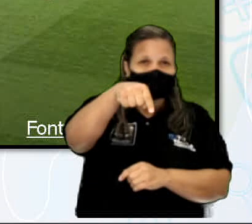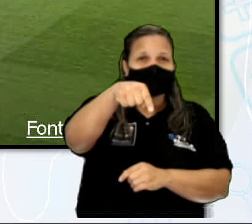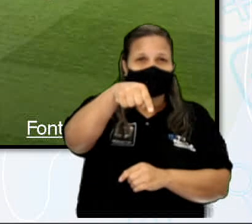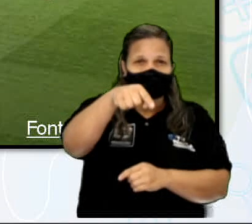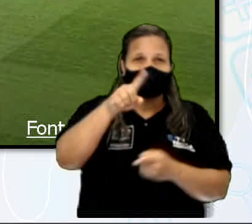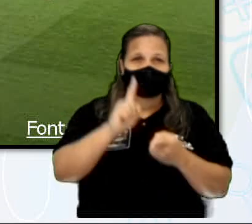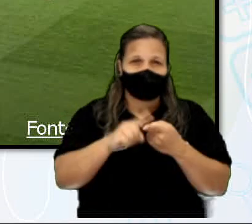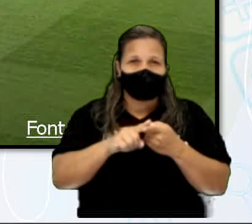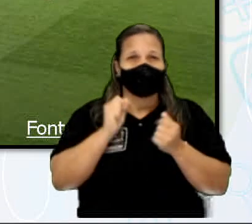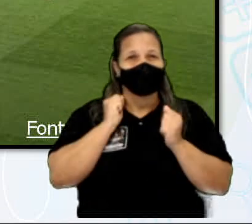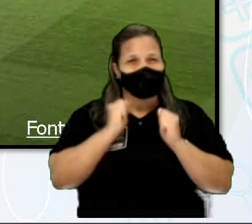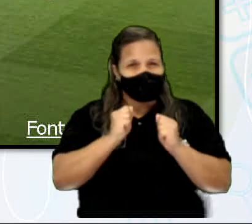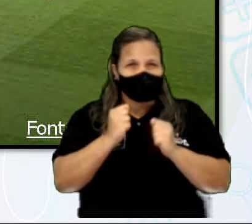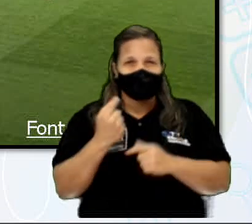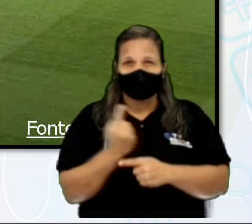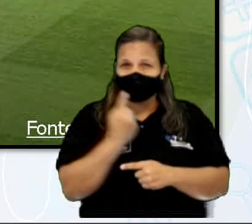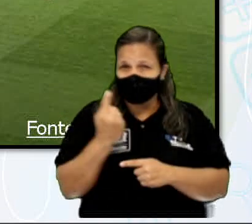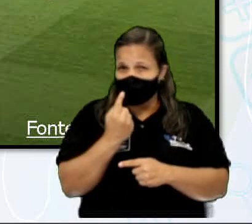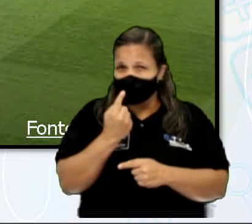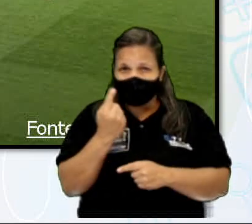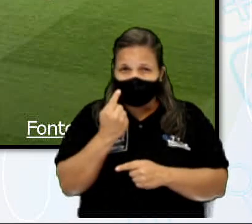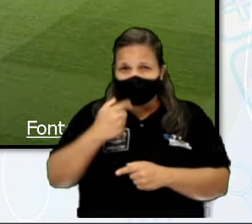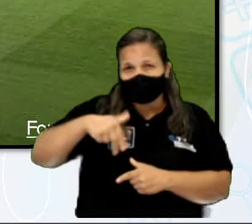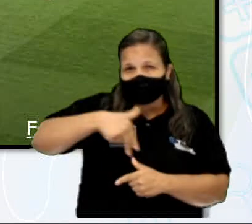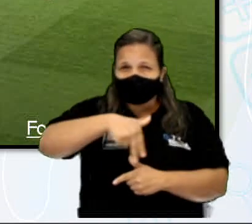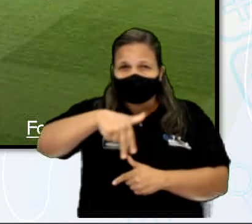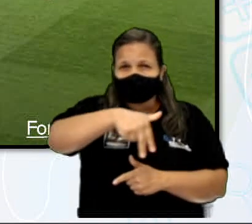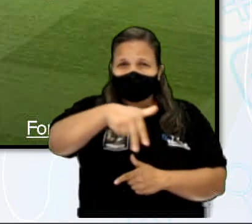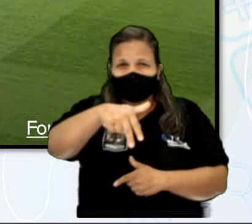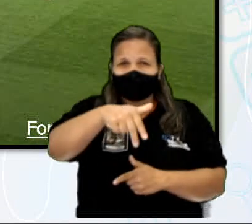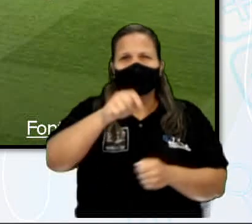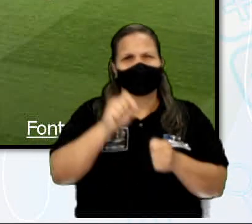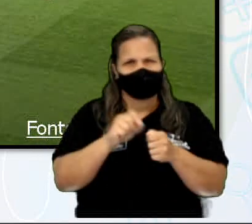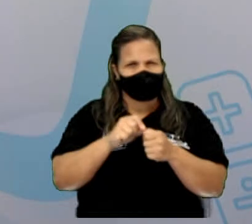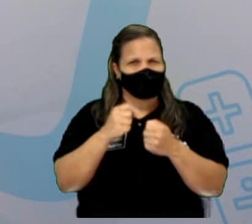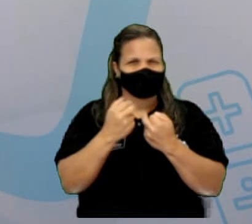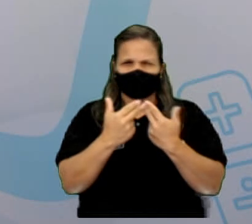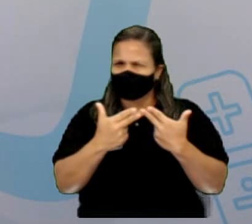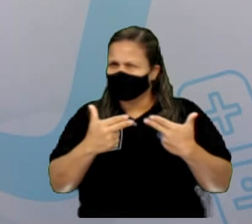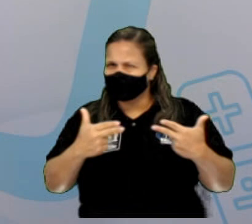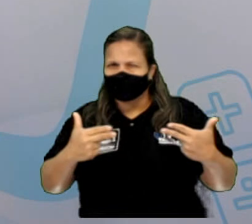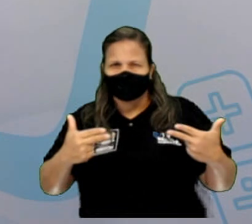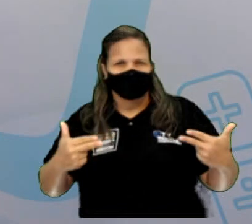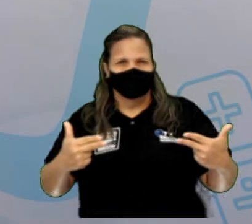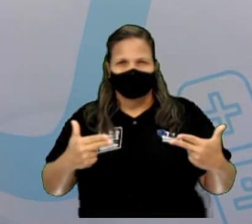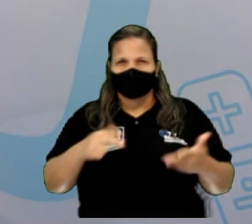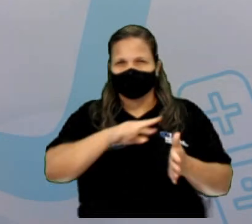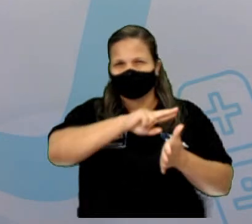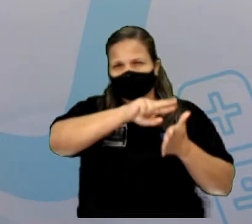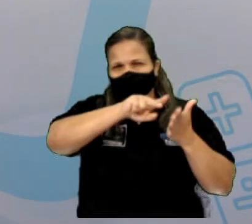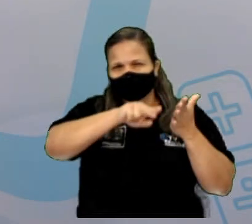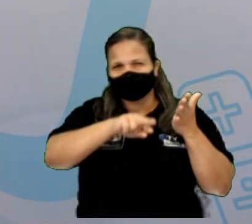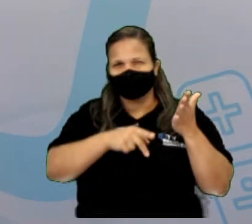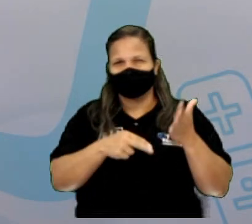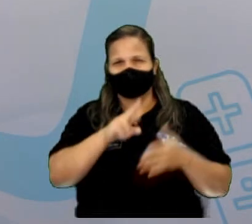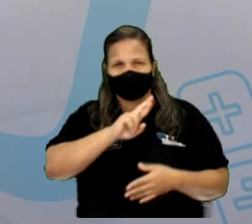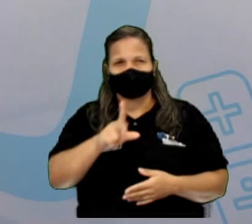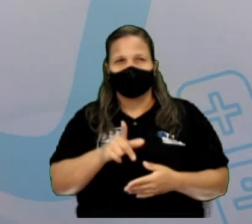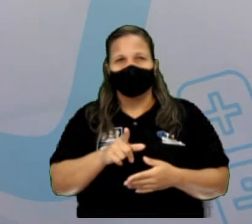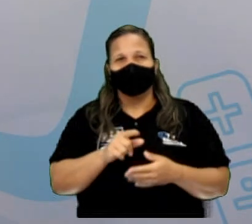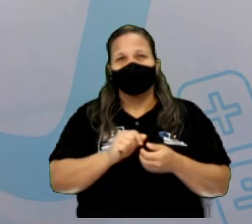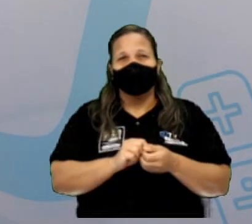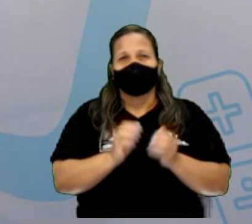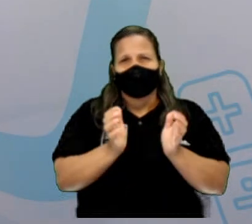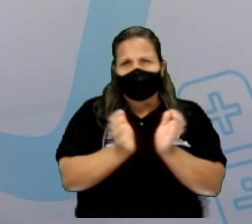mesma a bola para tentar uma jogada individual e pode fazer tantas outras coisas, beleza? Ah, isso só está nos esportes coletivos e